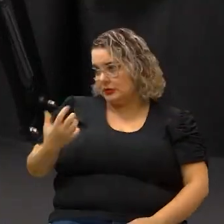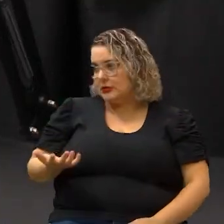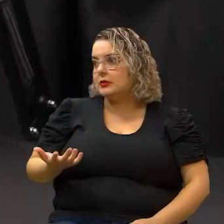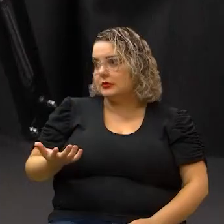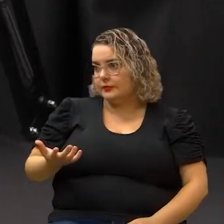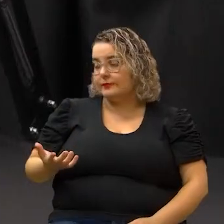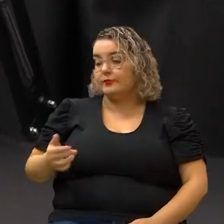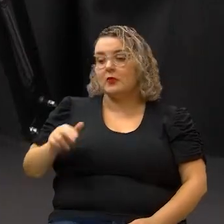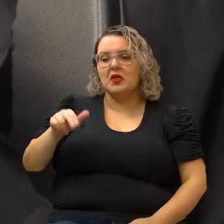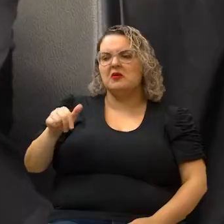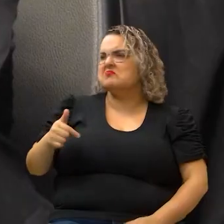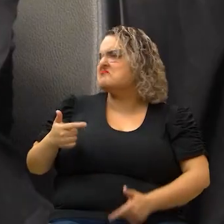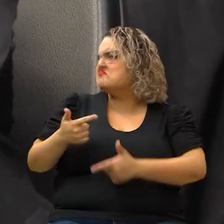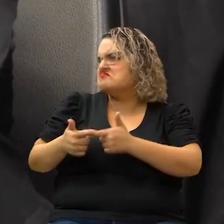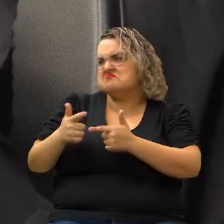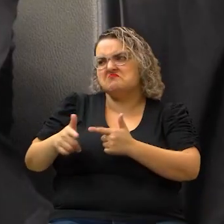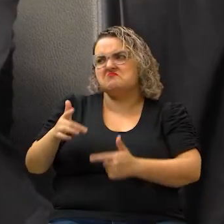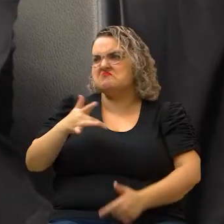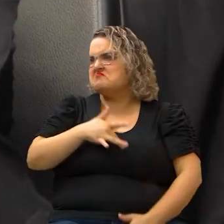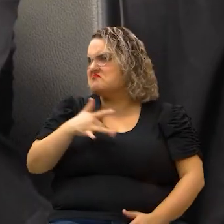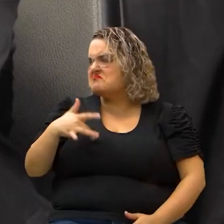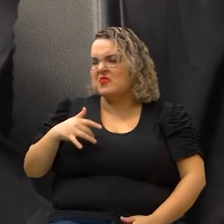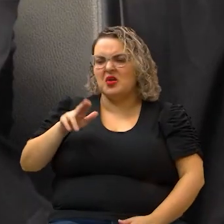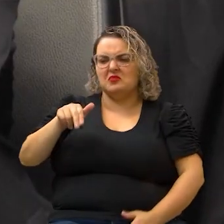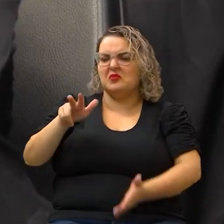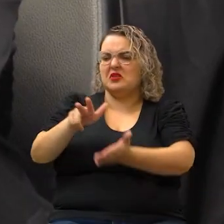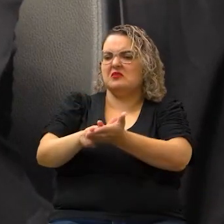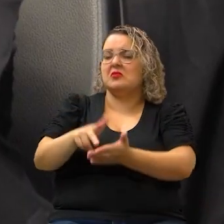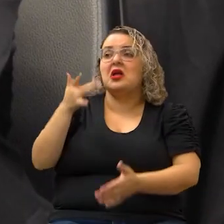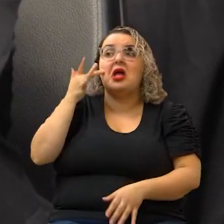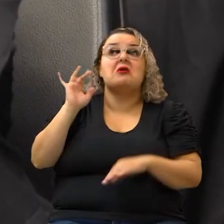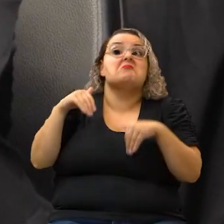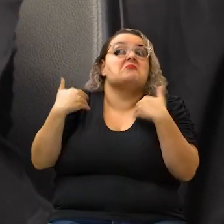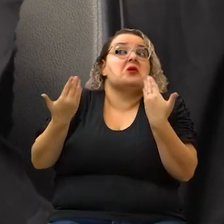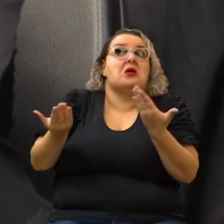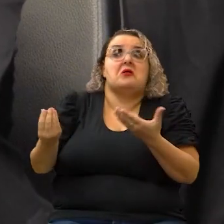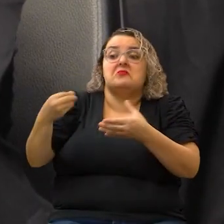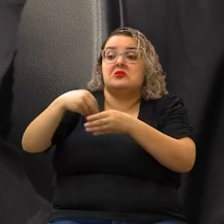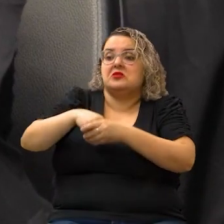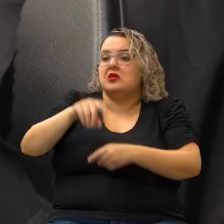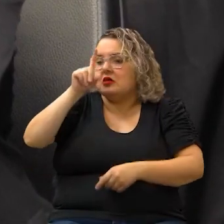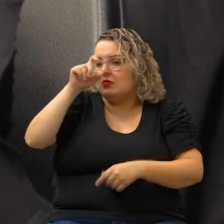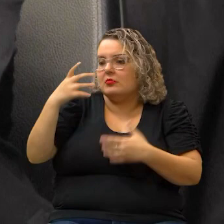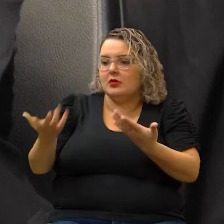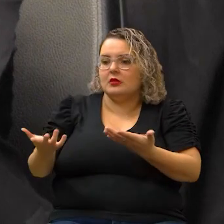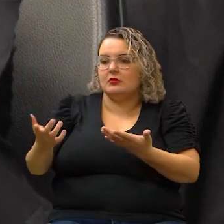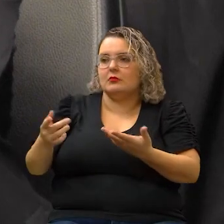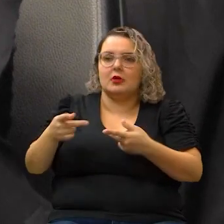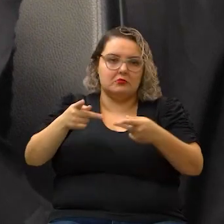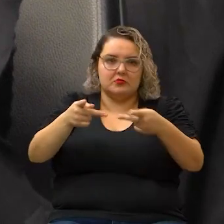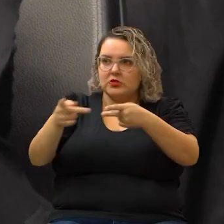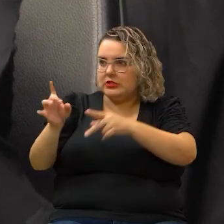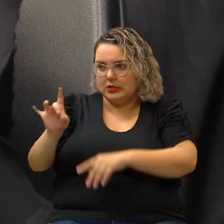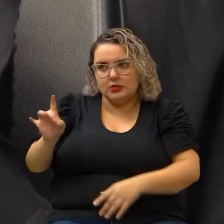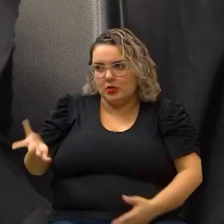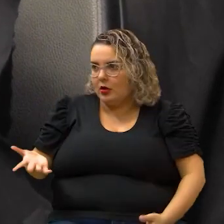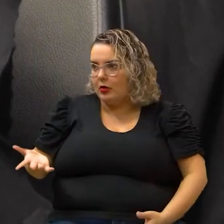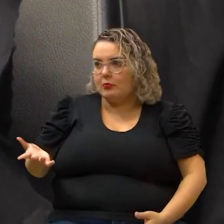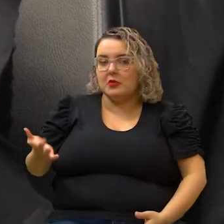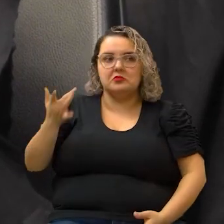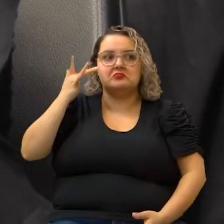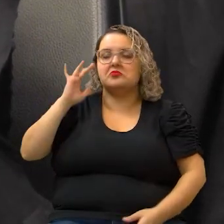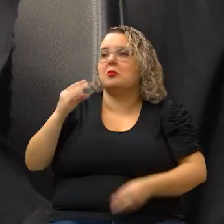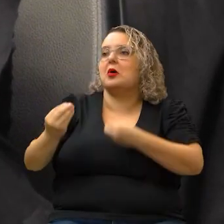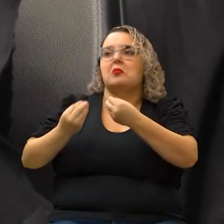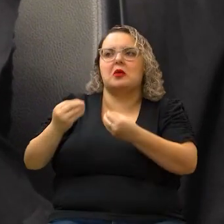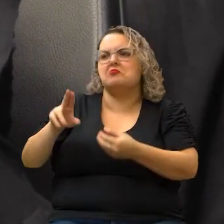Tá. Na verdade, eu nunca tive problema de saúde, eu nunca tinha sido internado, eu nem sabia como é que funcionava o hospital dentro. Eu ia para fazer visitas, Tá. mas